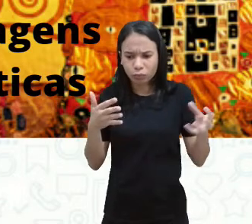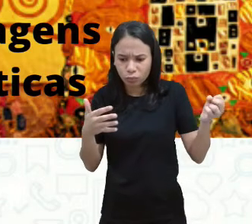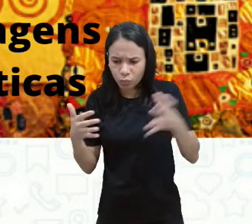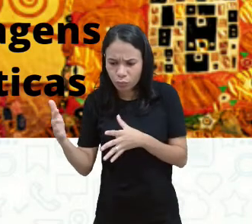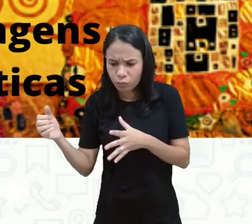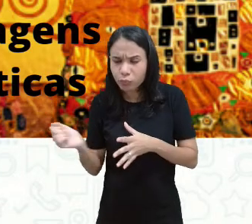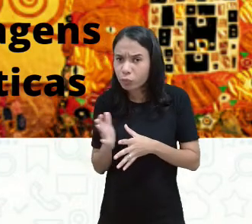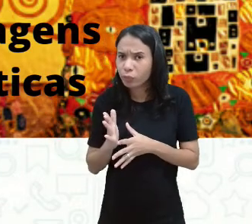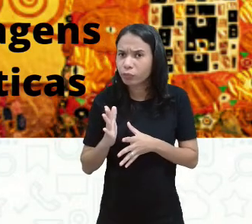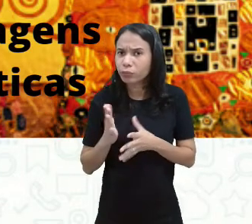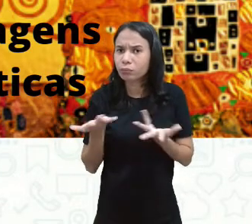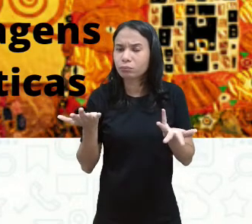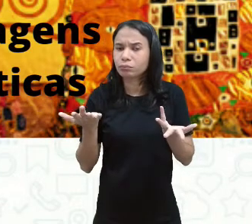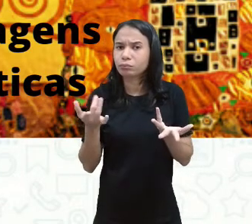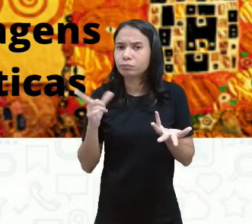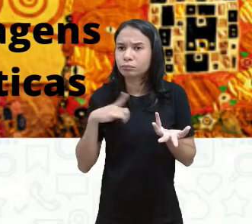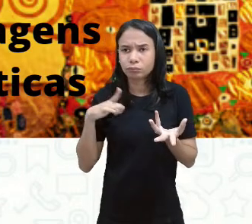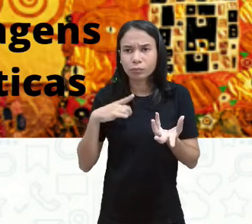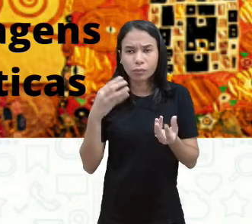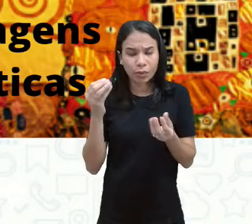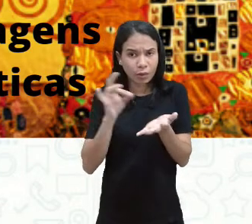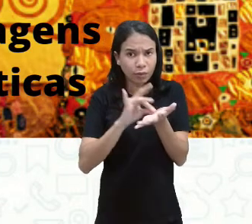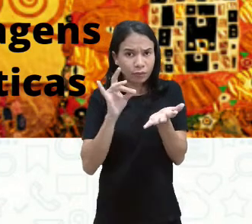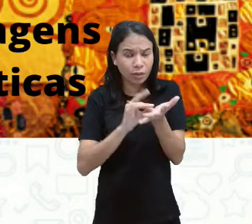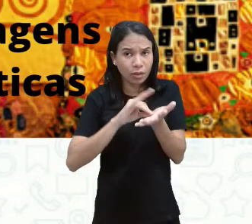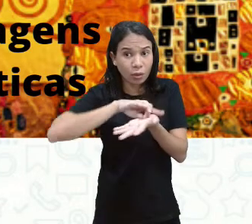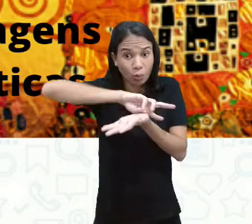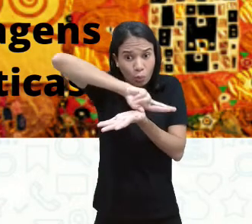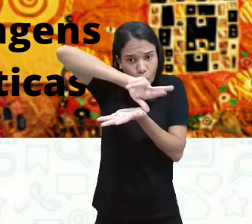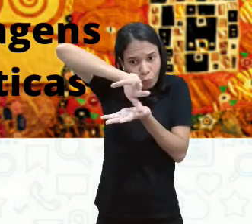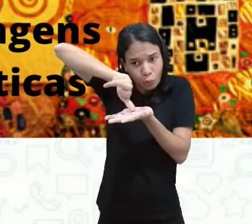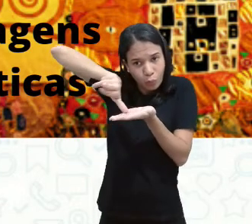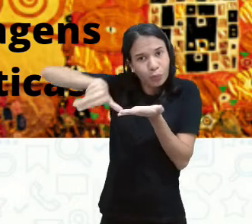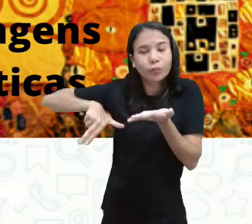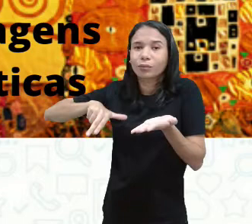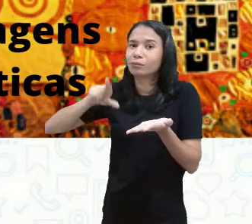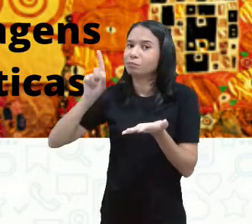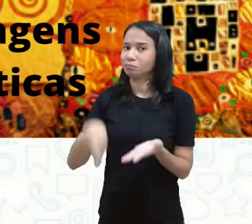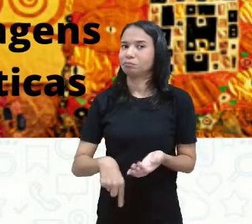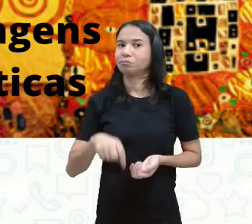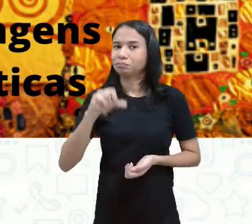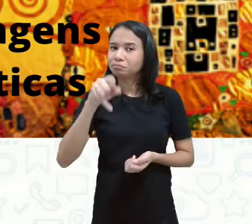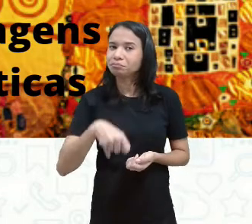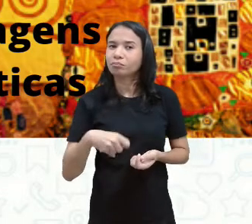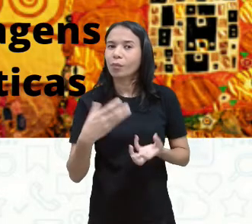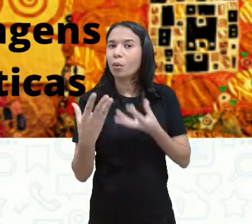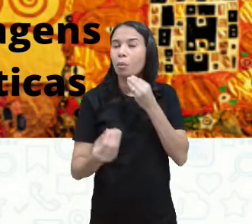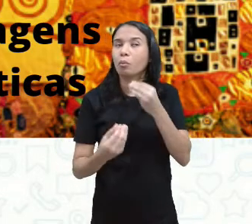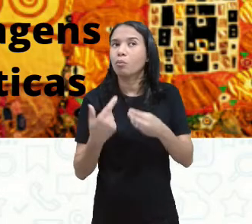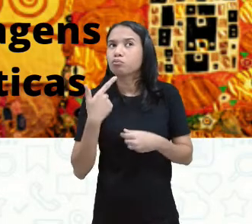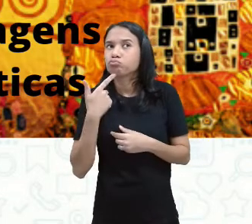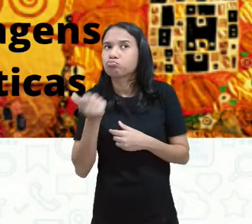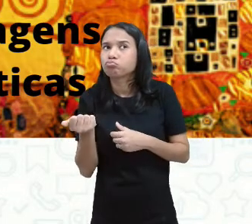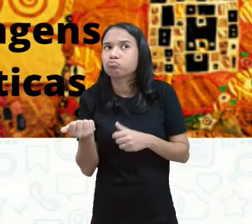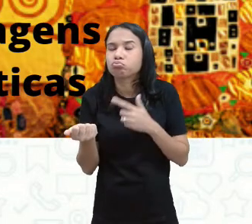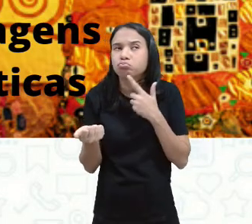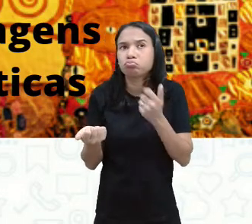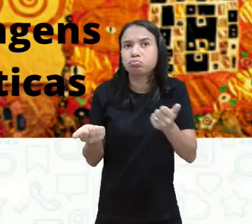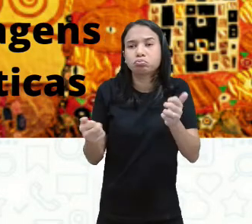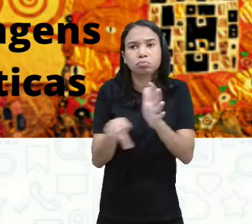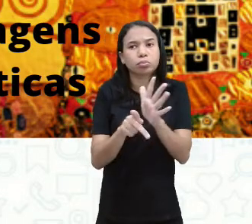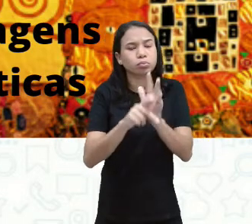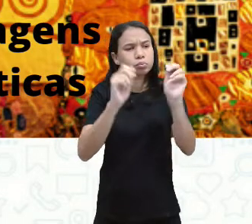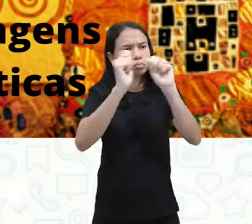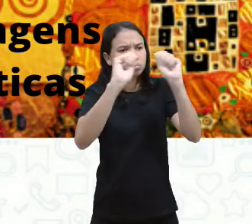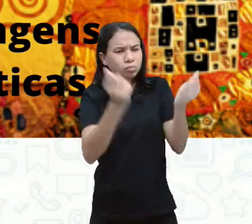seu bojo, né? Ela tinha muita diversidade, né? Muitas linguagens artísticas.